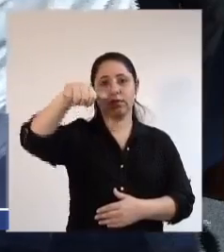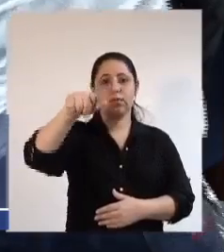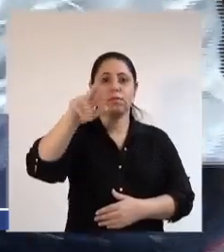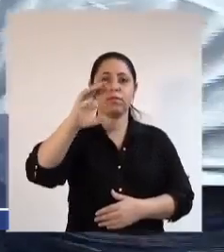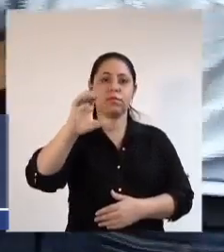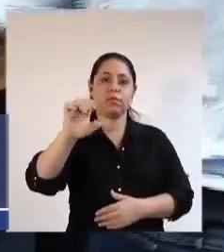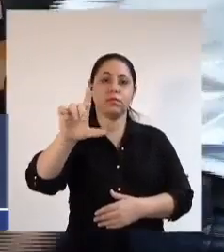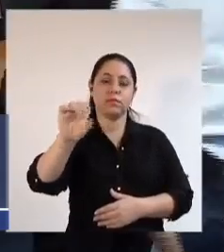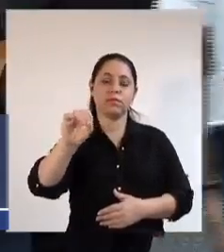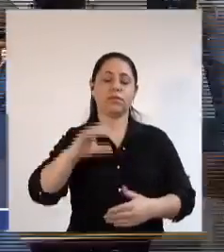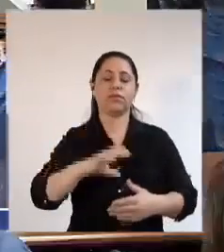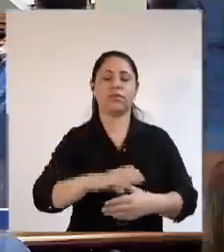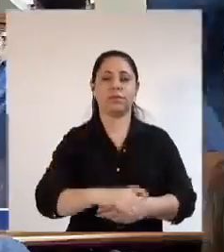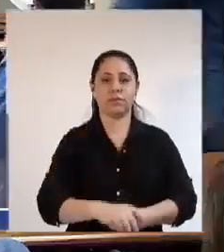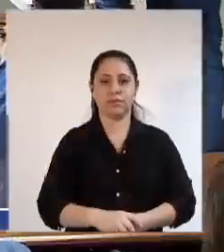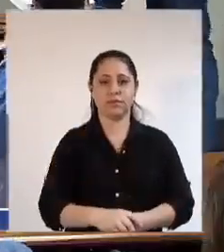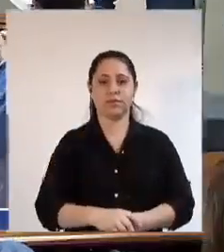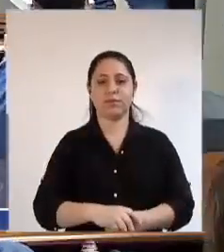marques